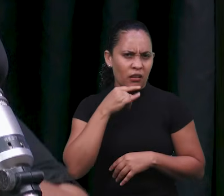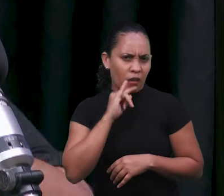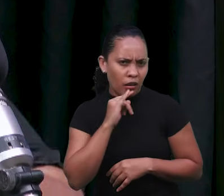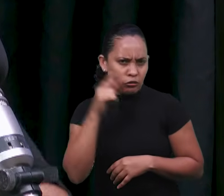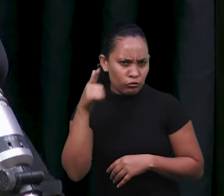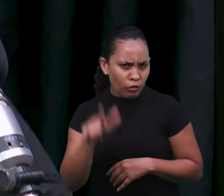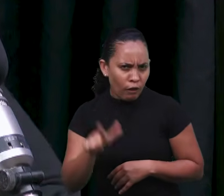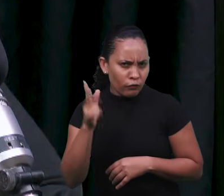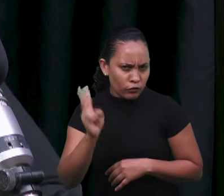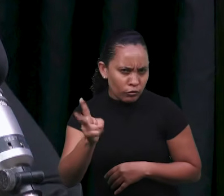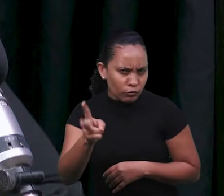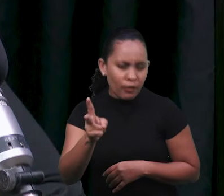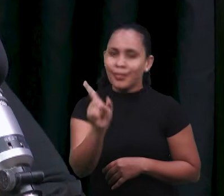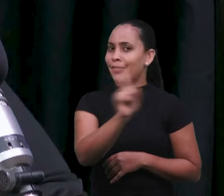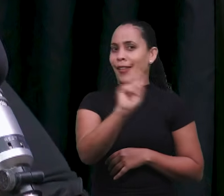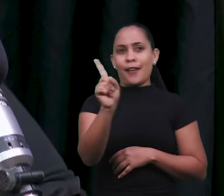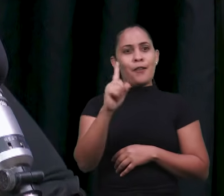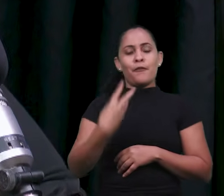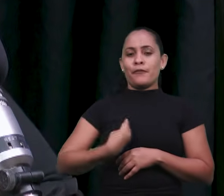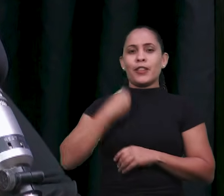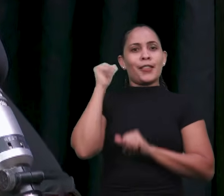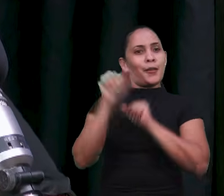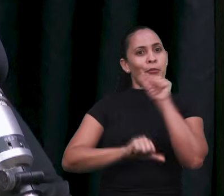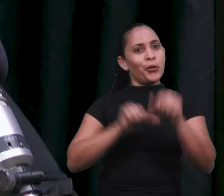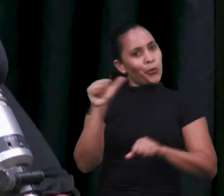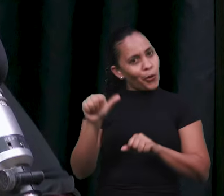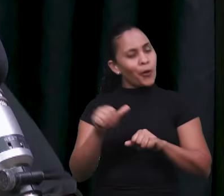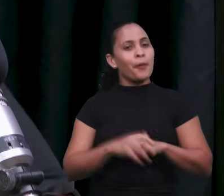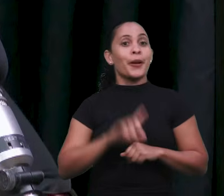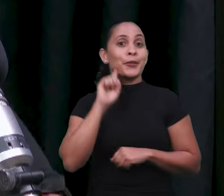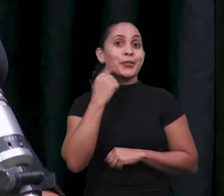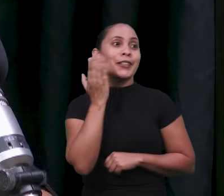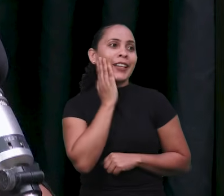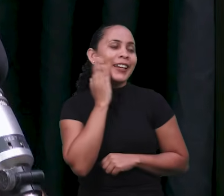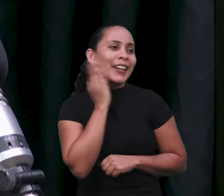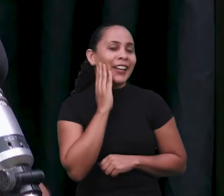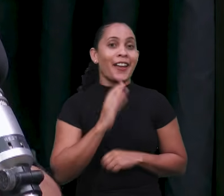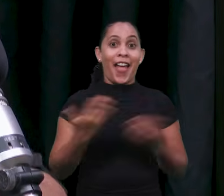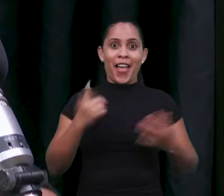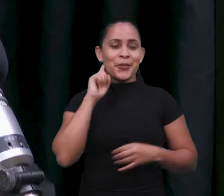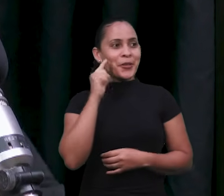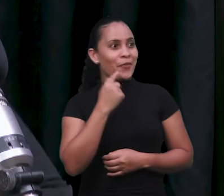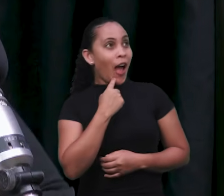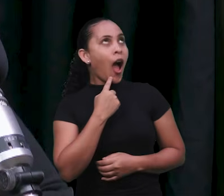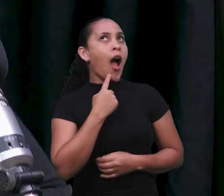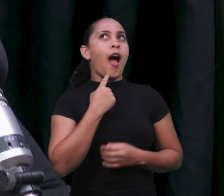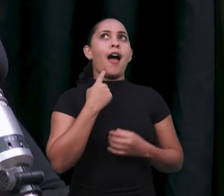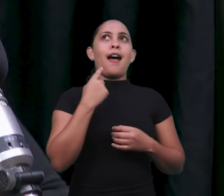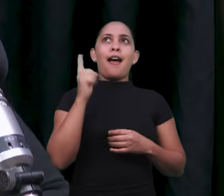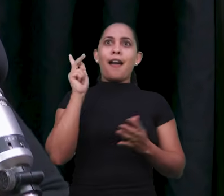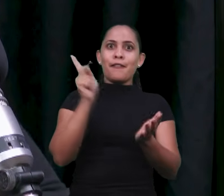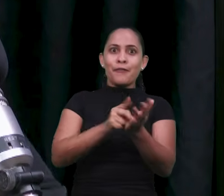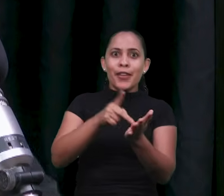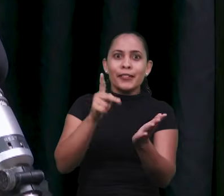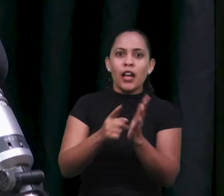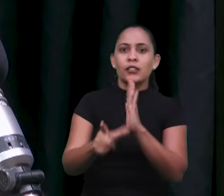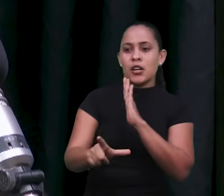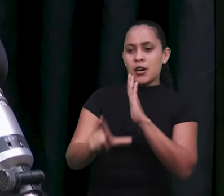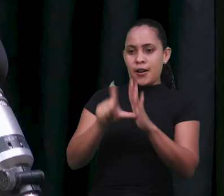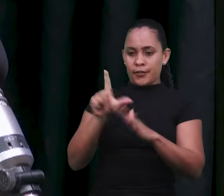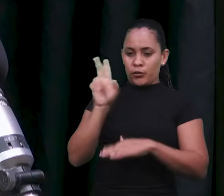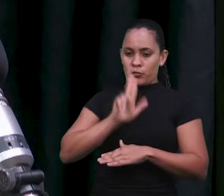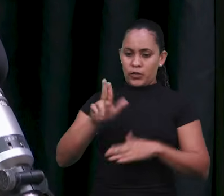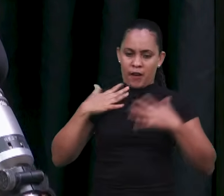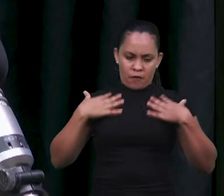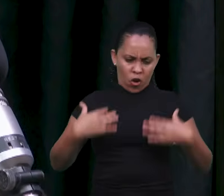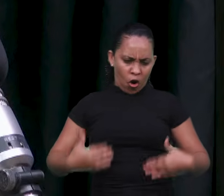tem que explicar o que é nascer do Espírito para que o surdo entenda. Aí ele vai falar: sim, é verdade. Antes eu